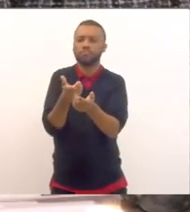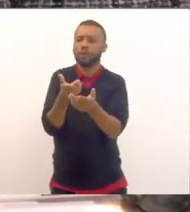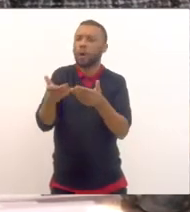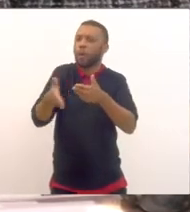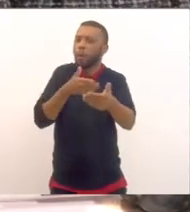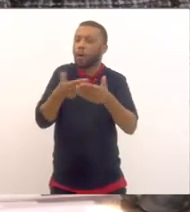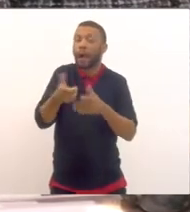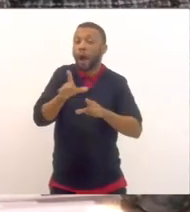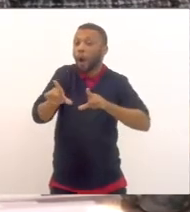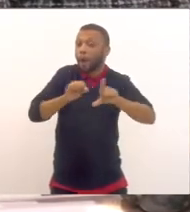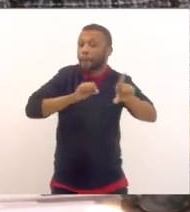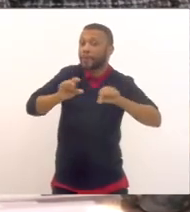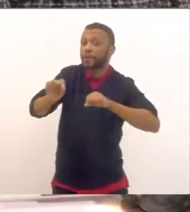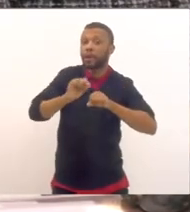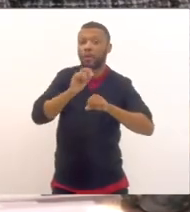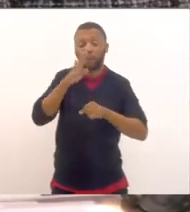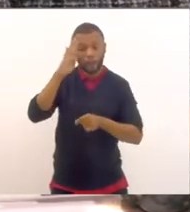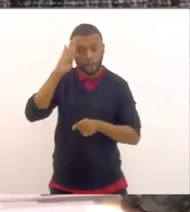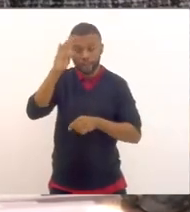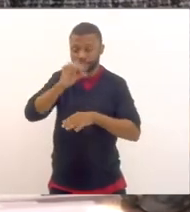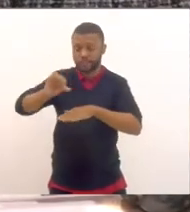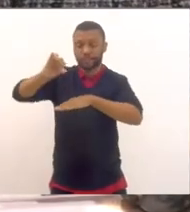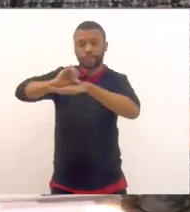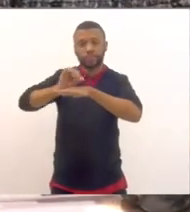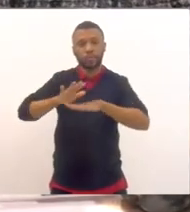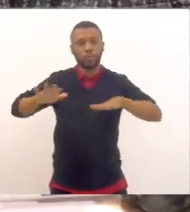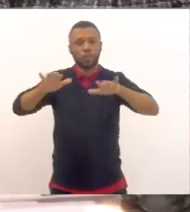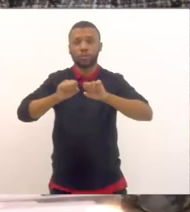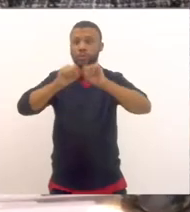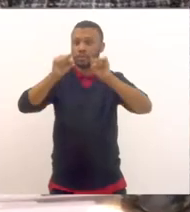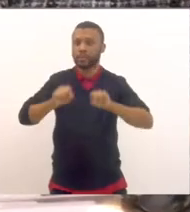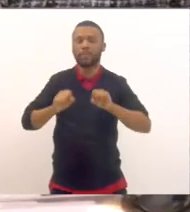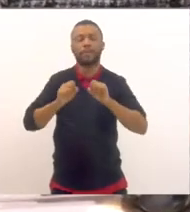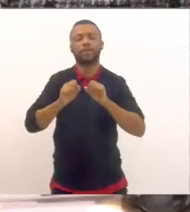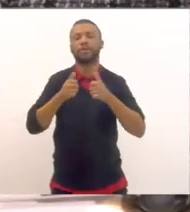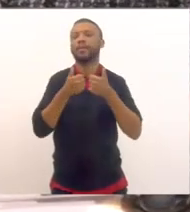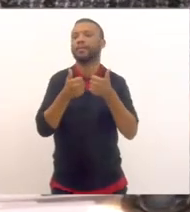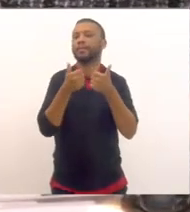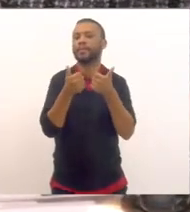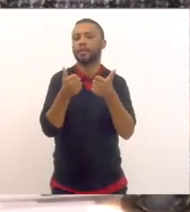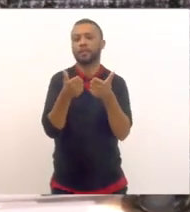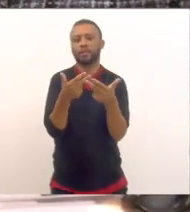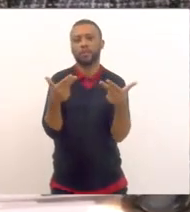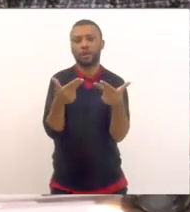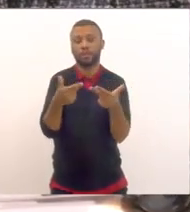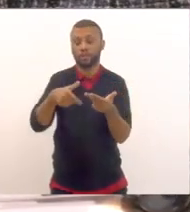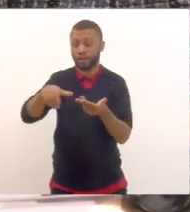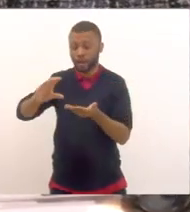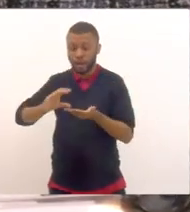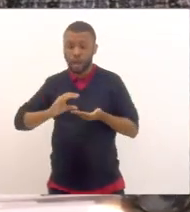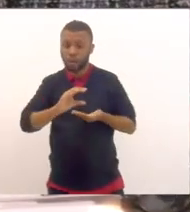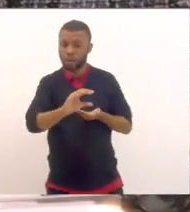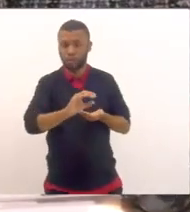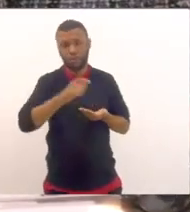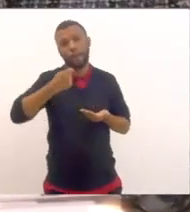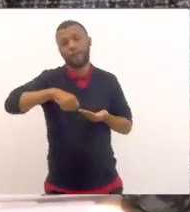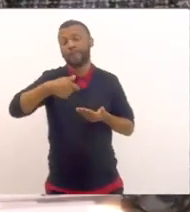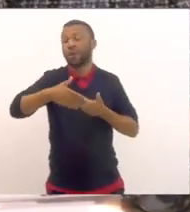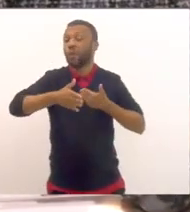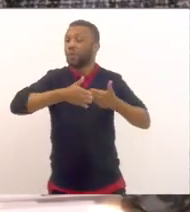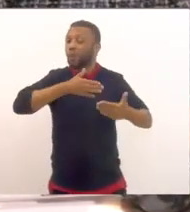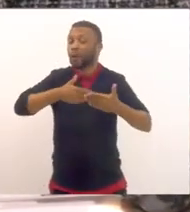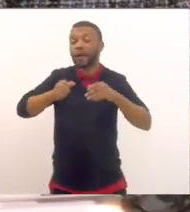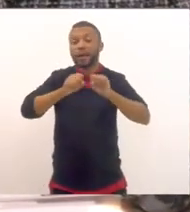Esse é o eixo mais importante que tem no sistema de transporte e vai precisar recursos para ele com qualquer